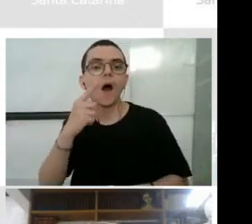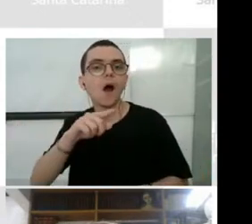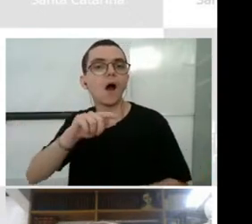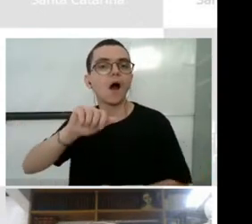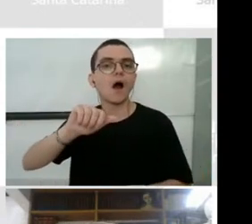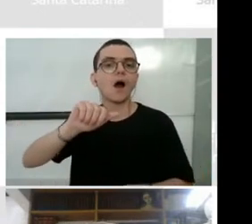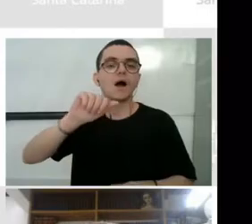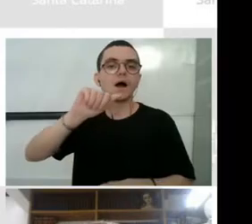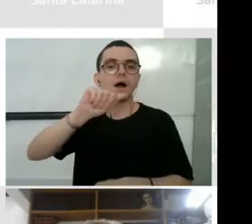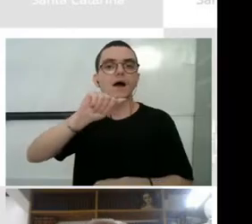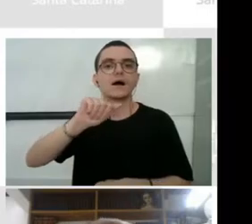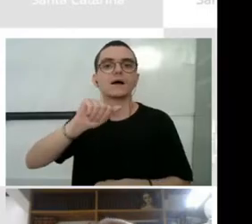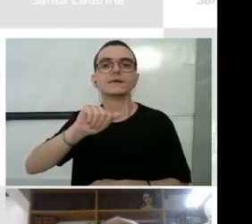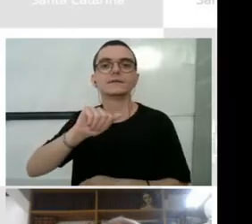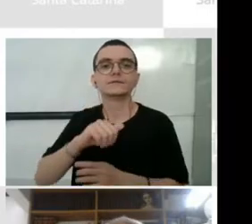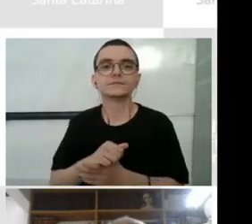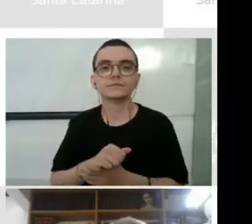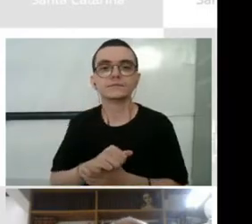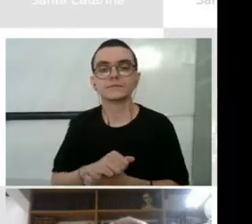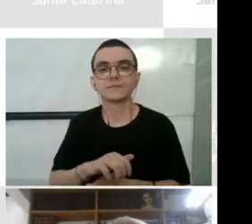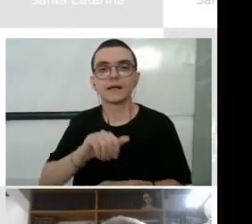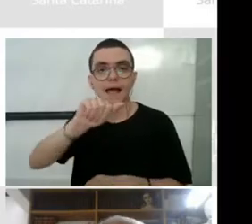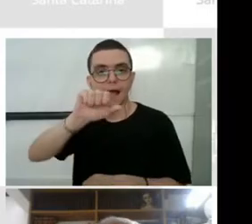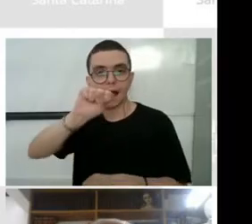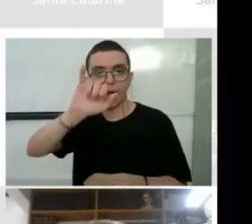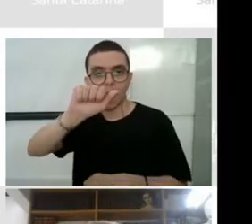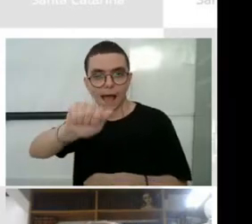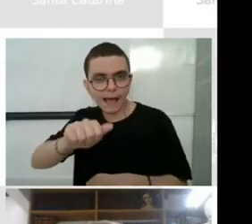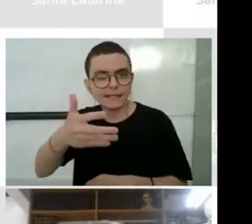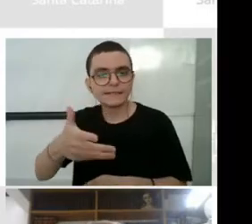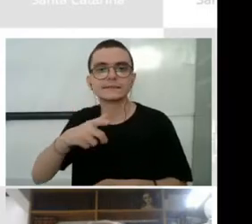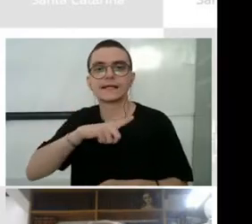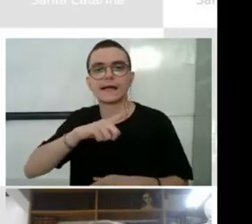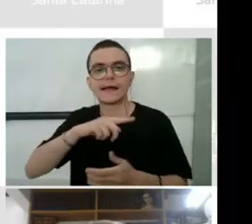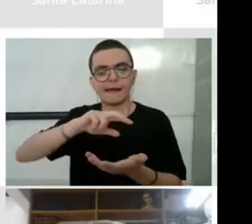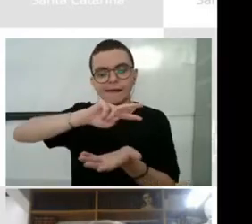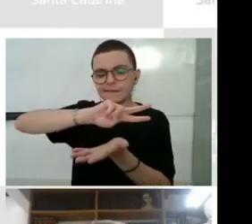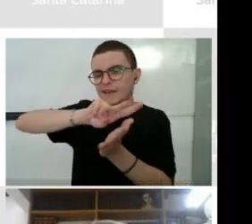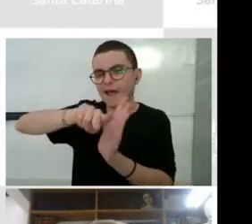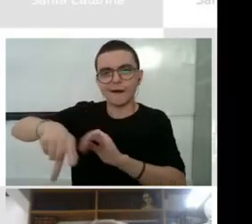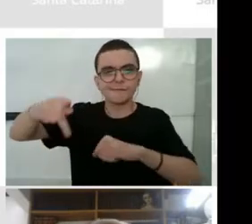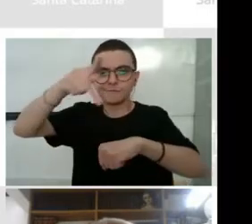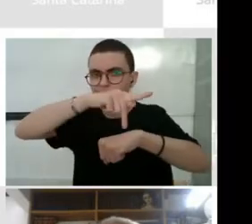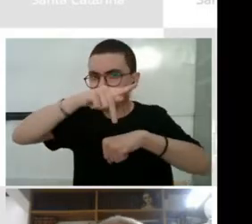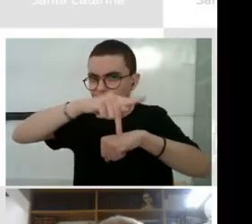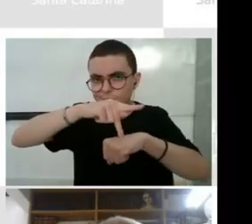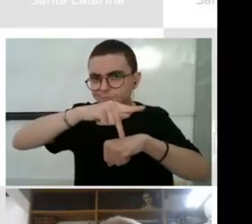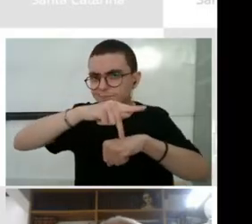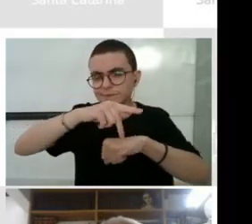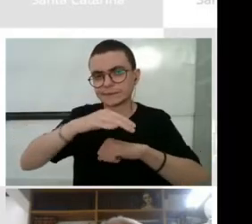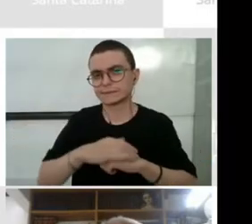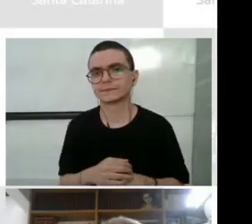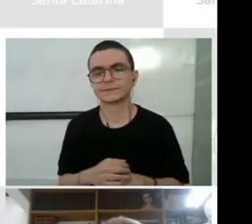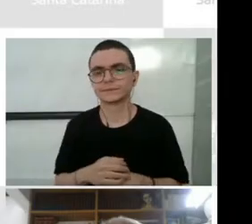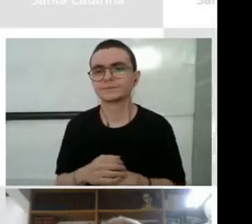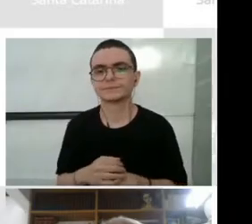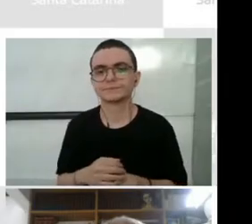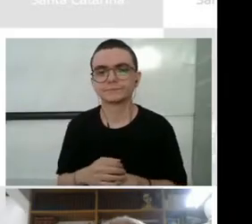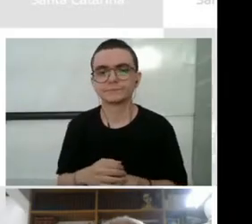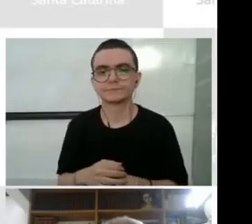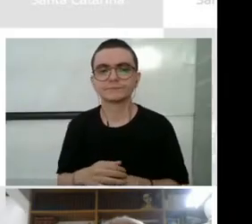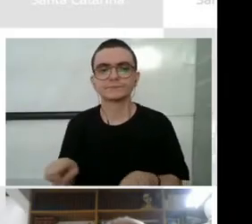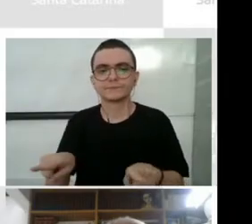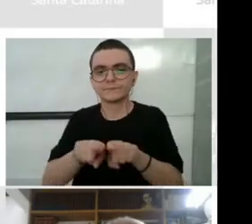Hong Kong, Taiwan, Japão, Coreia do Sul, Coreia do Norte, Mongólia, Nepal, Nova Zelândia, Paquistão, Sri Lanka e países